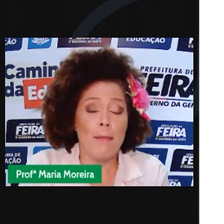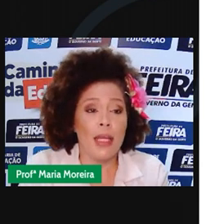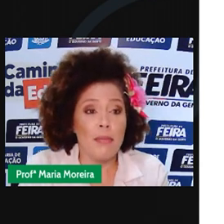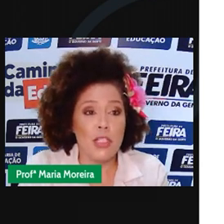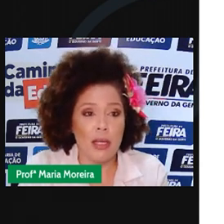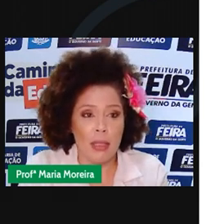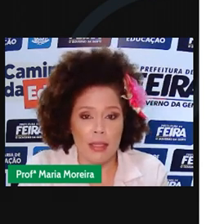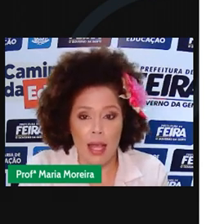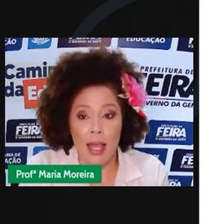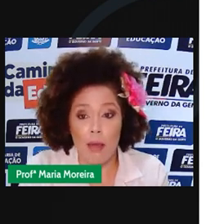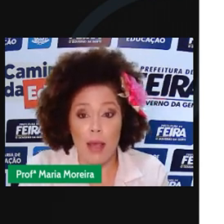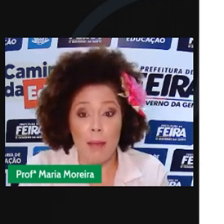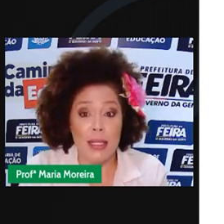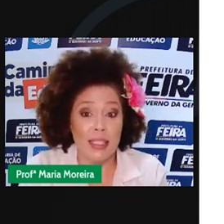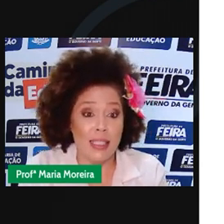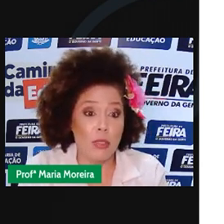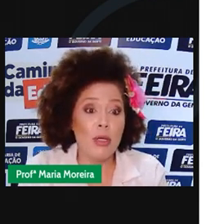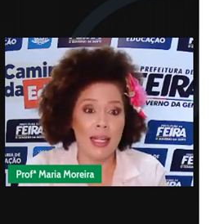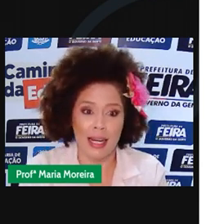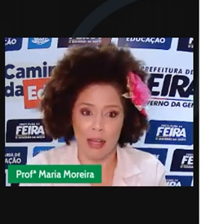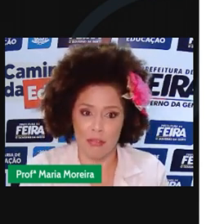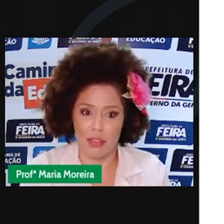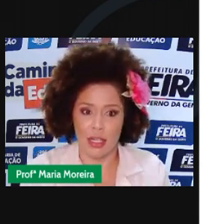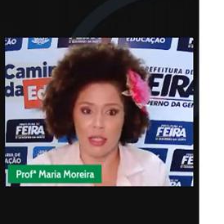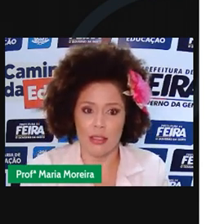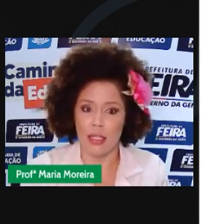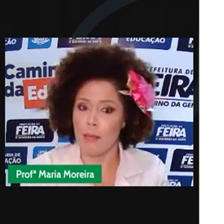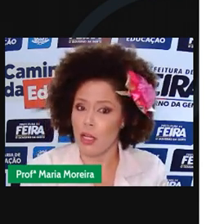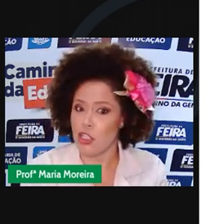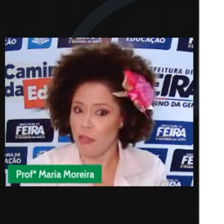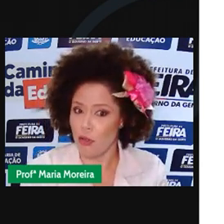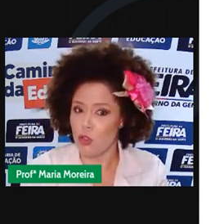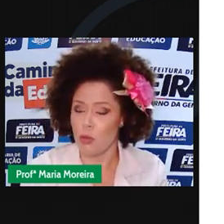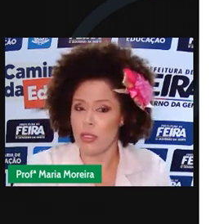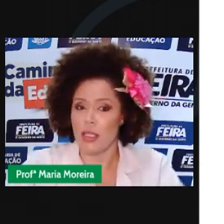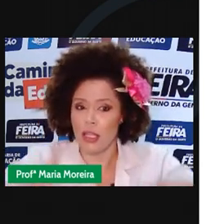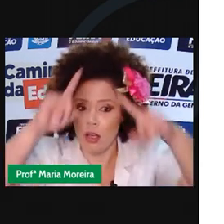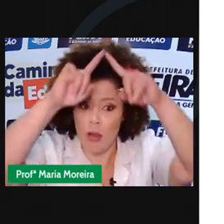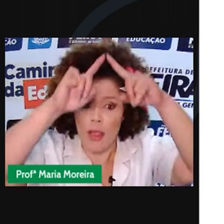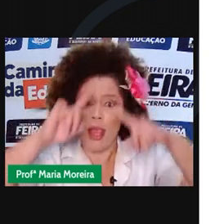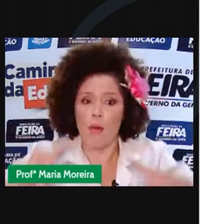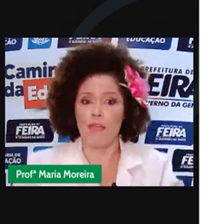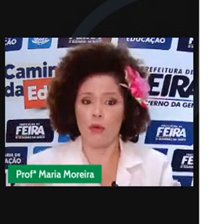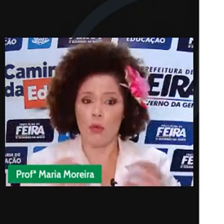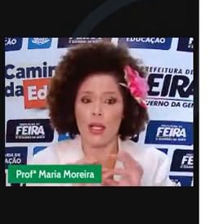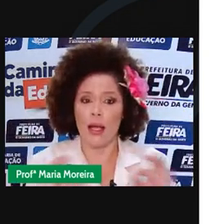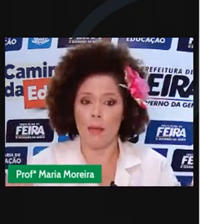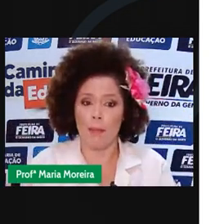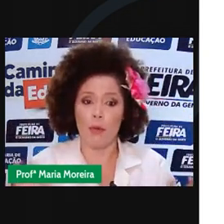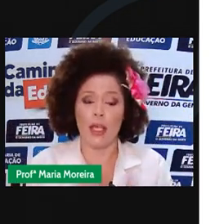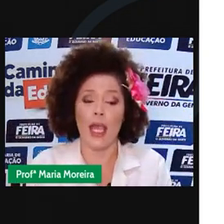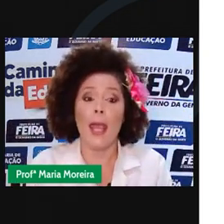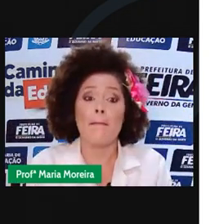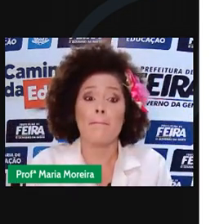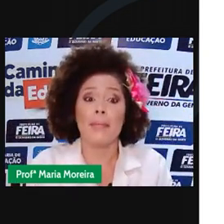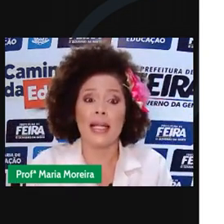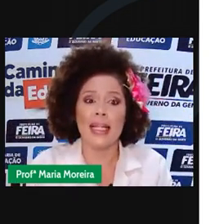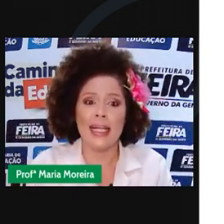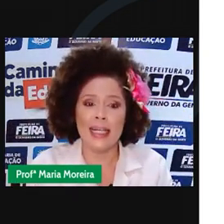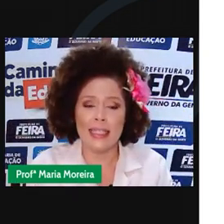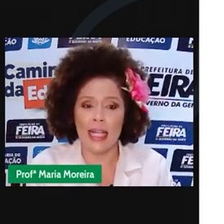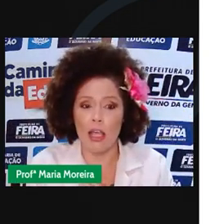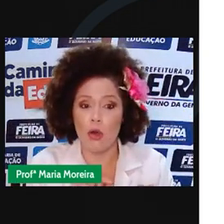e a pirâmide alimentar é uma representação gráfica lembra que a gente já falou sobre isso aqui ó é uma figura o